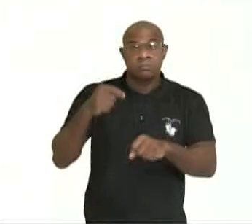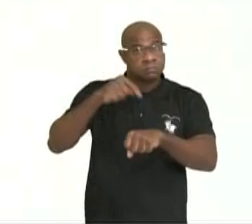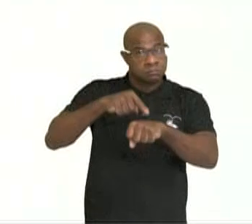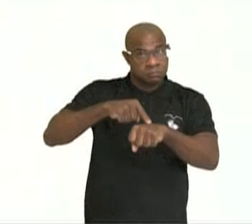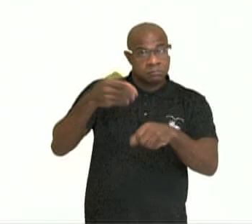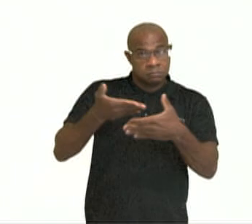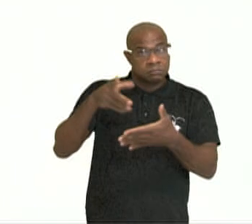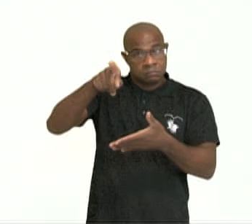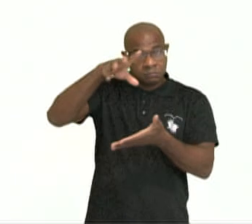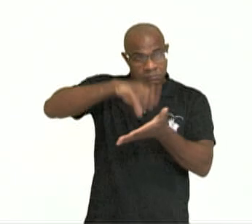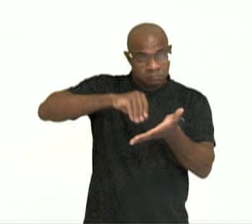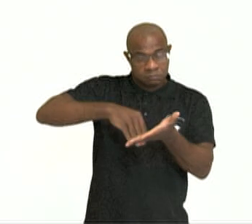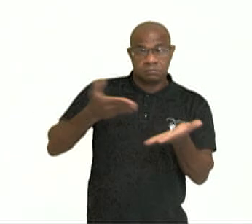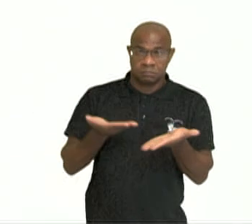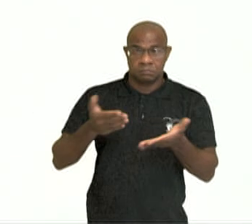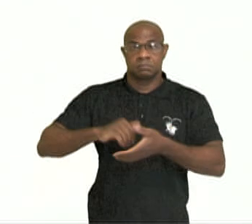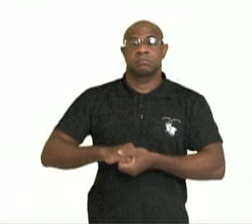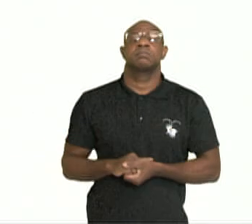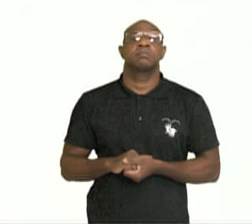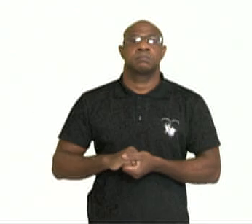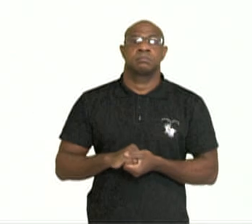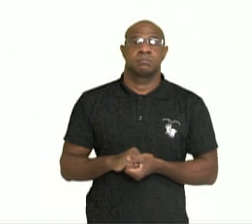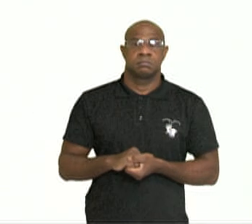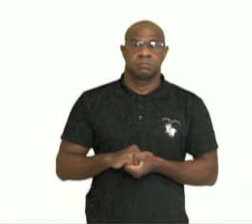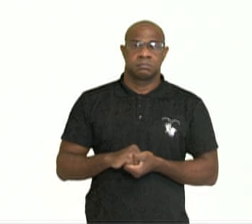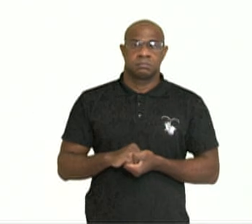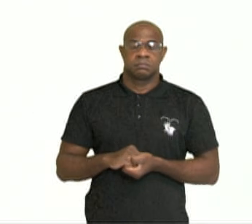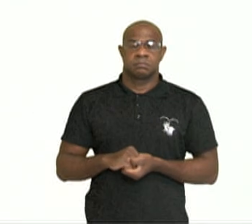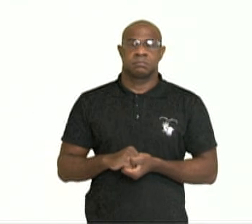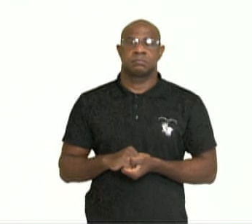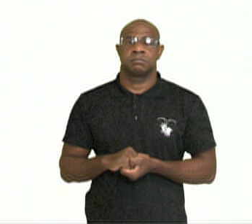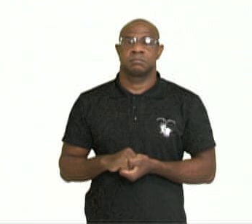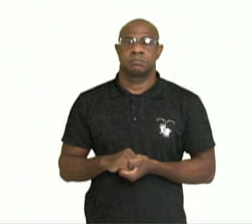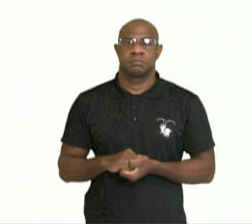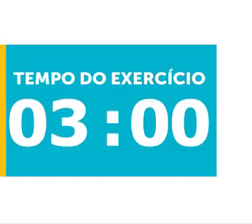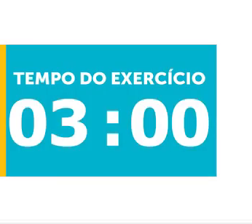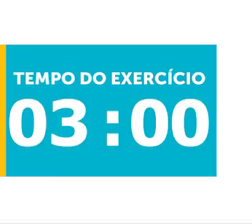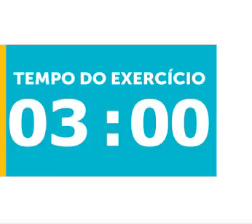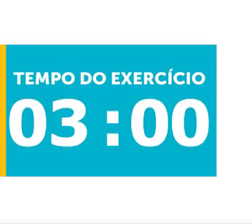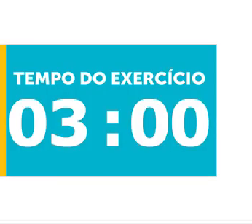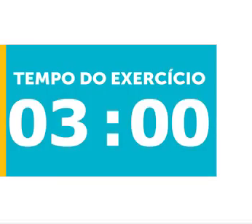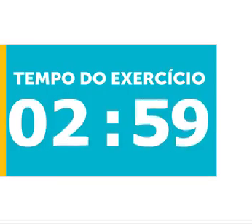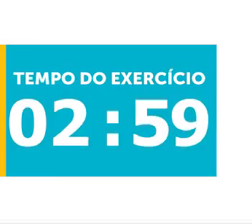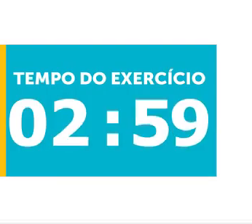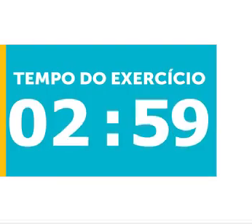capricha na tua letra, para que depois você consiga pesquisar e ler o que você escreveu, ok?